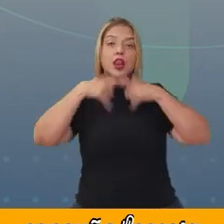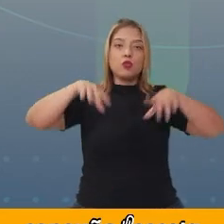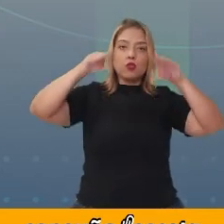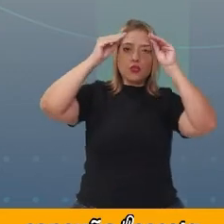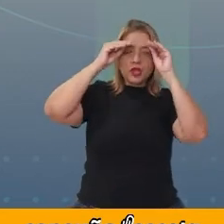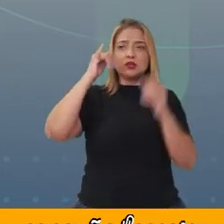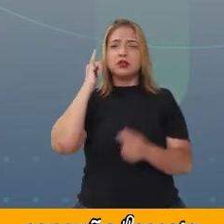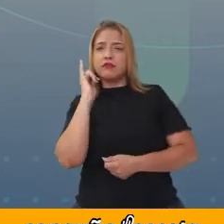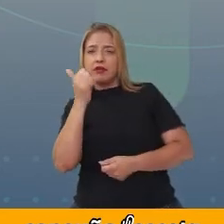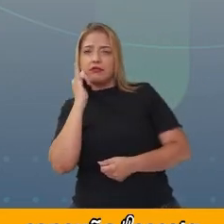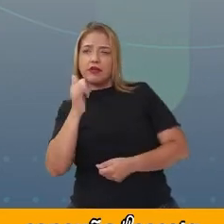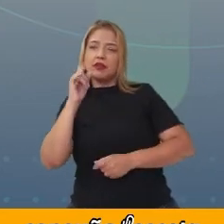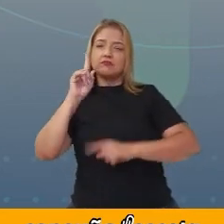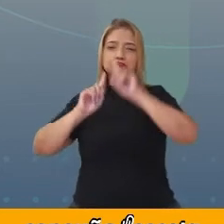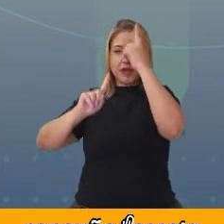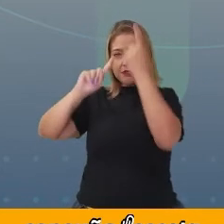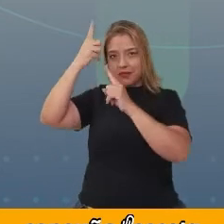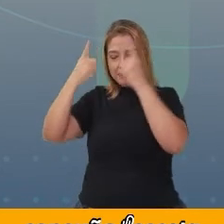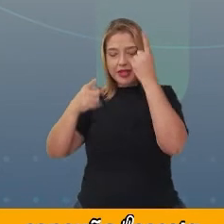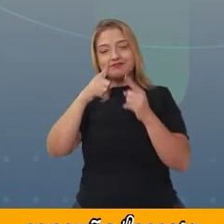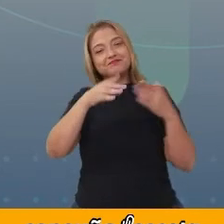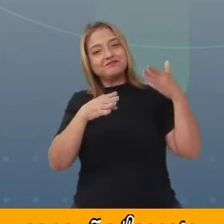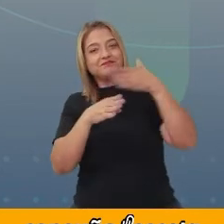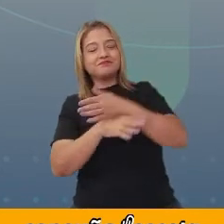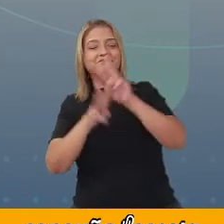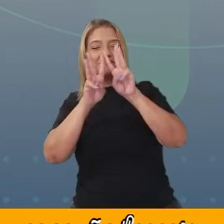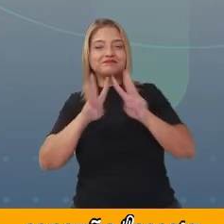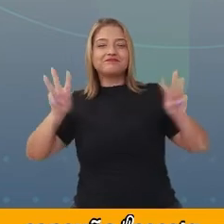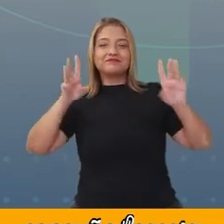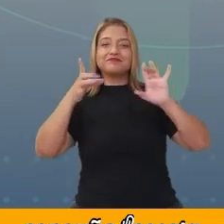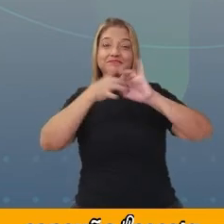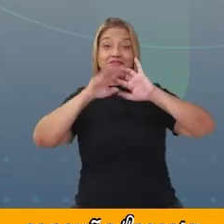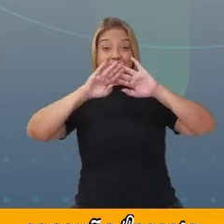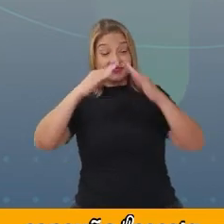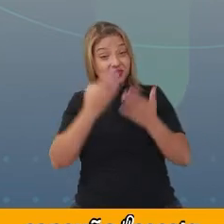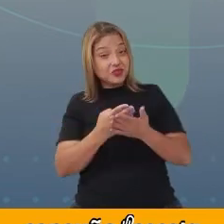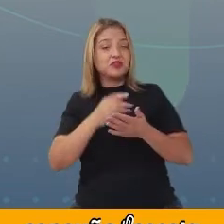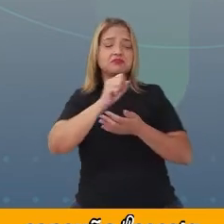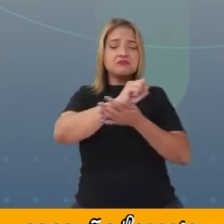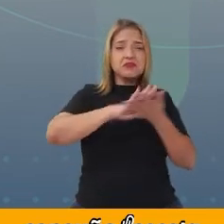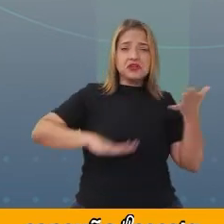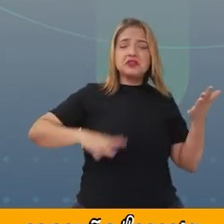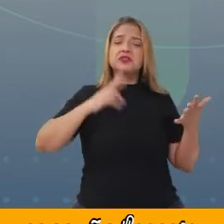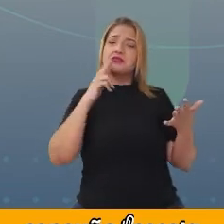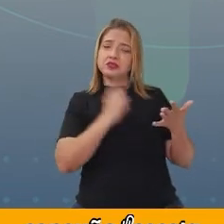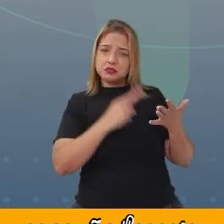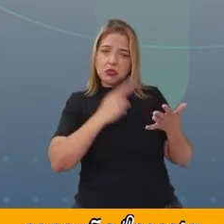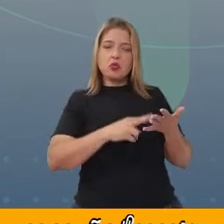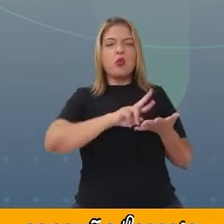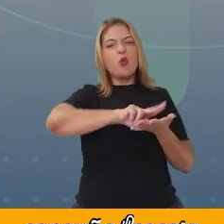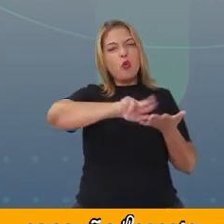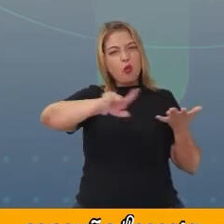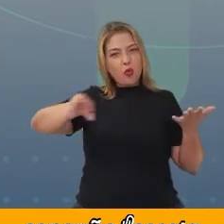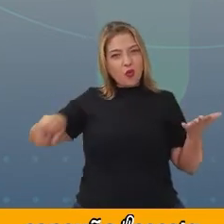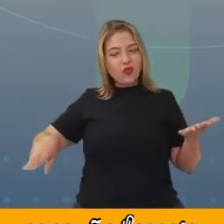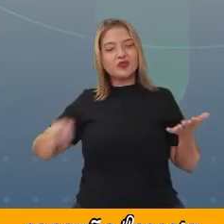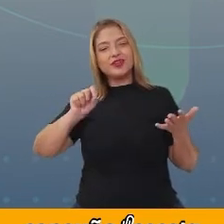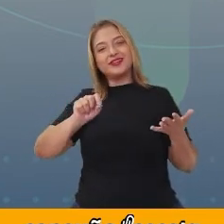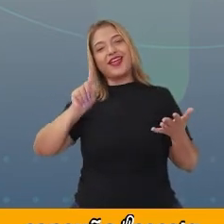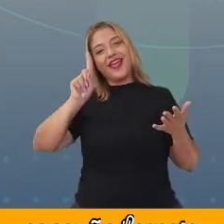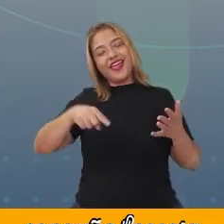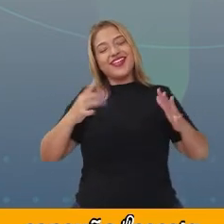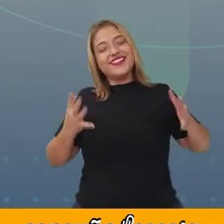narrativas ficcionais? Acesse o portal, faça essas atividades e outras também da nossa querida língua